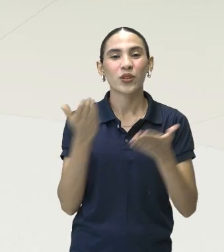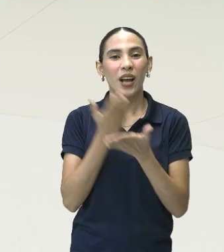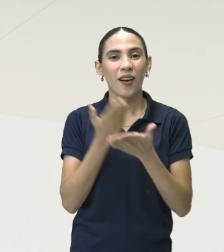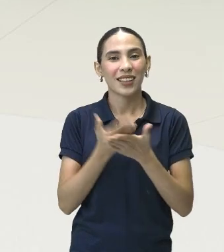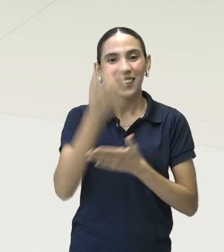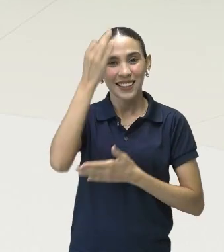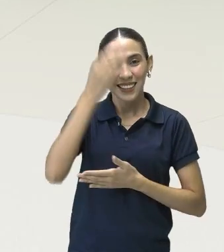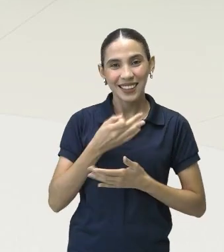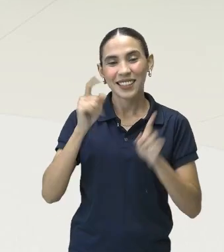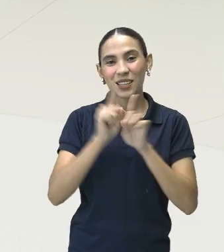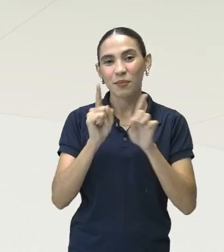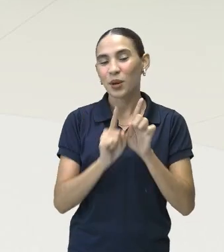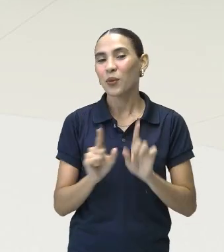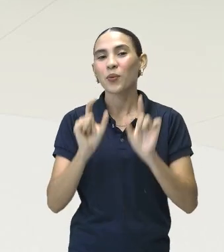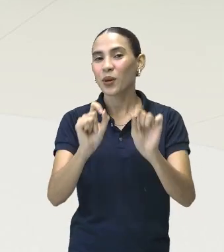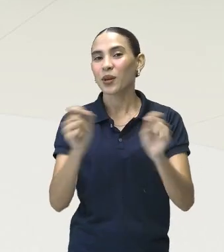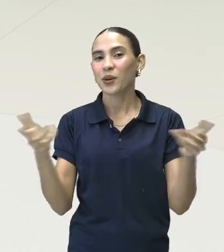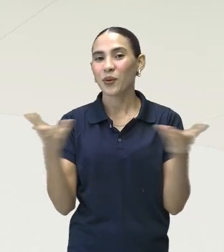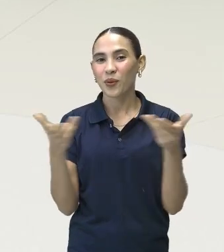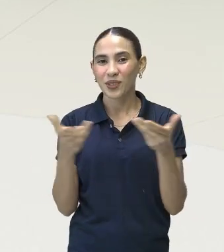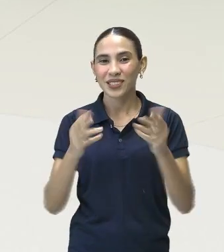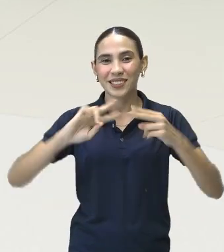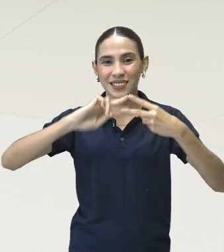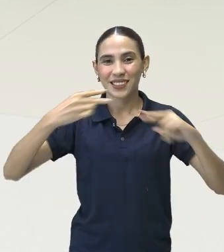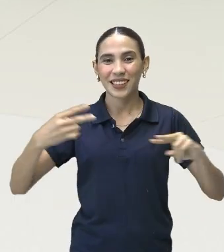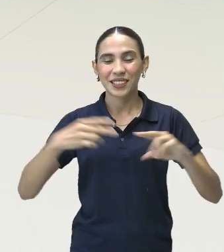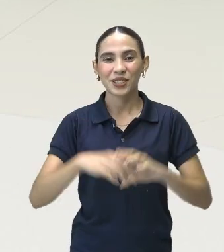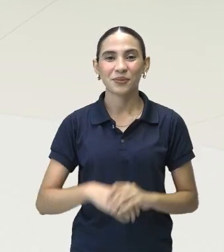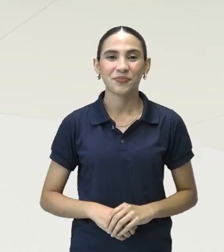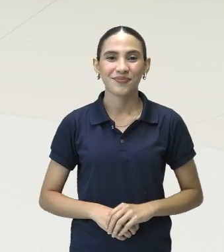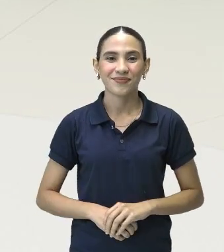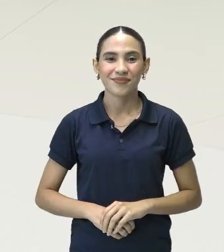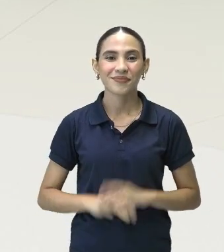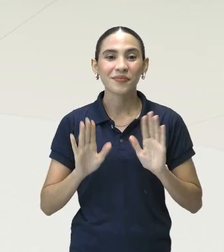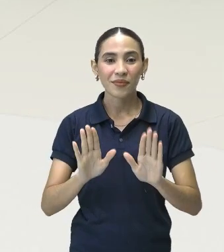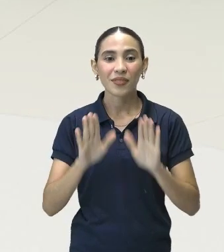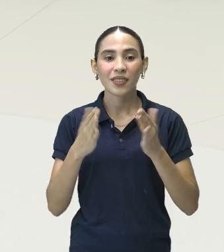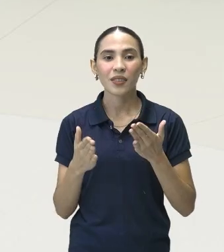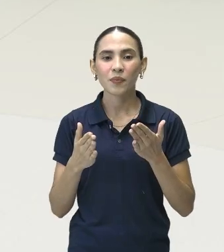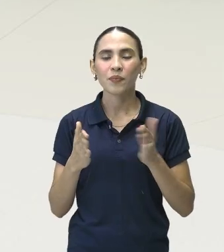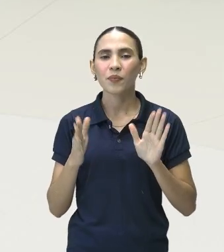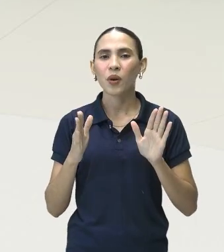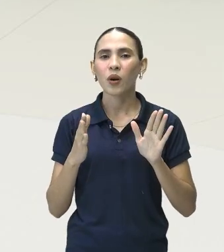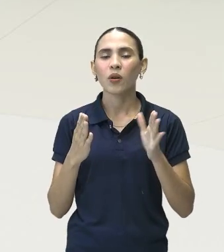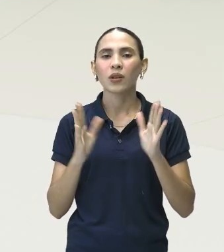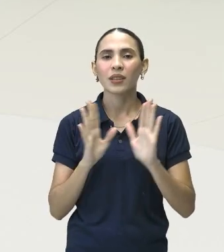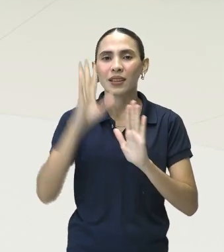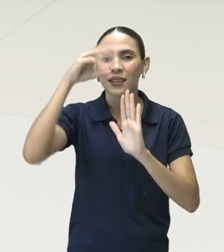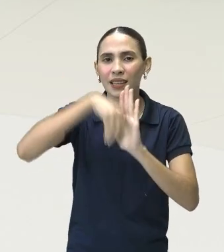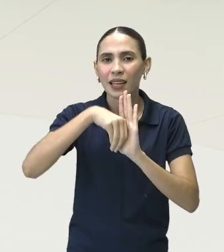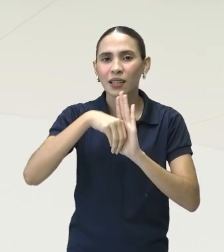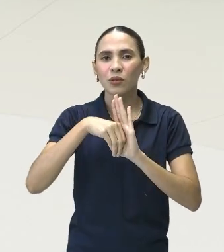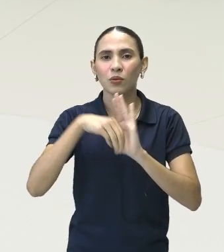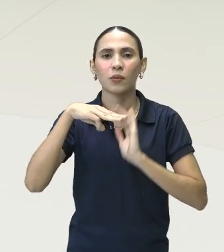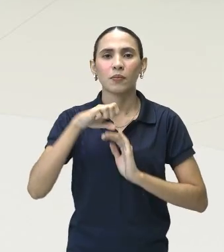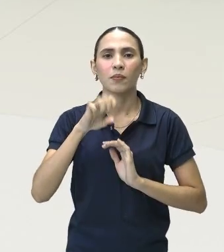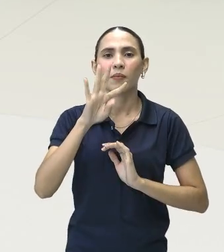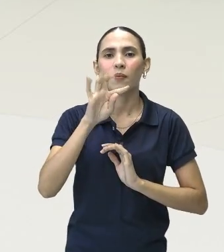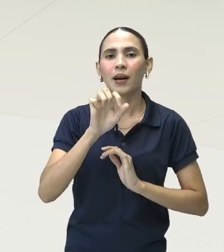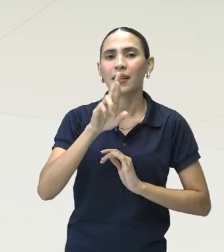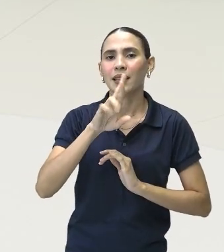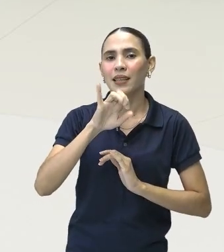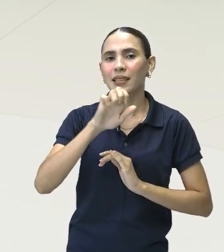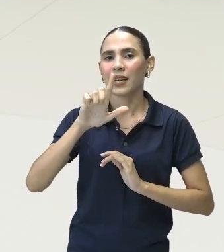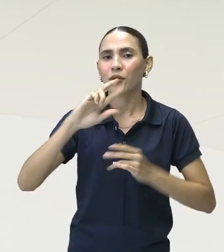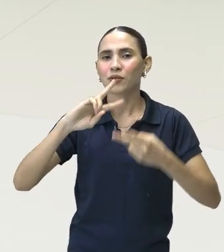compreenderem um pouquinho do que se trata da genética. Então, onde está o material genético, né? Já pararam para